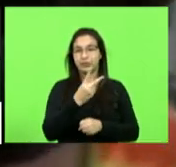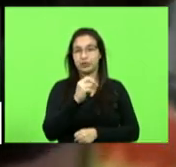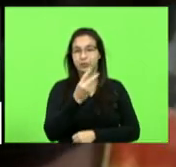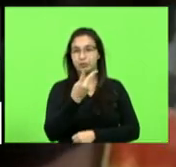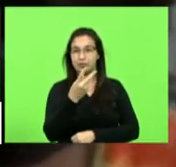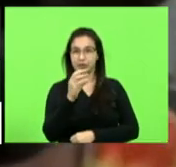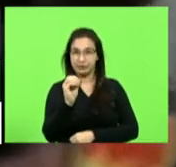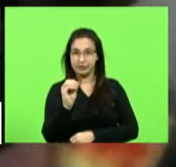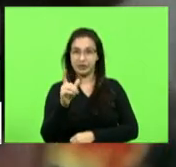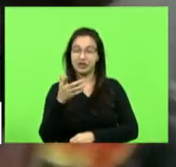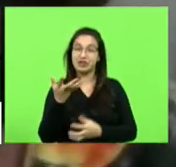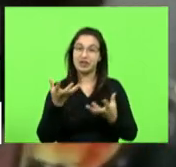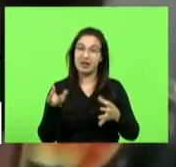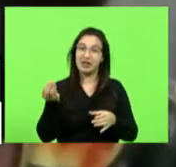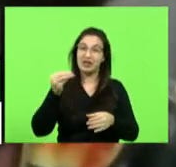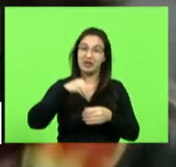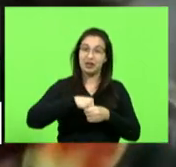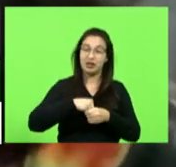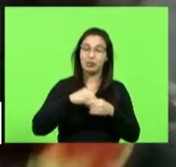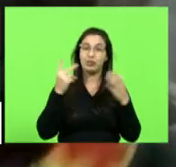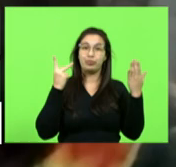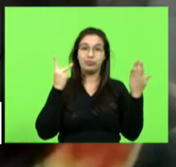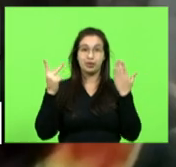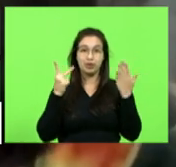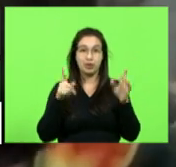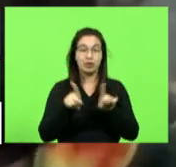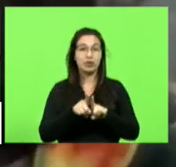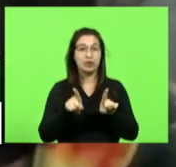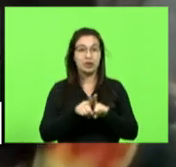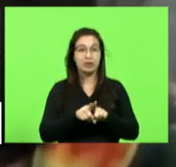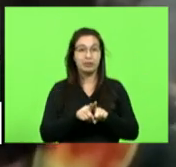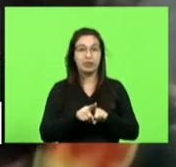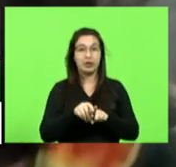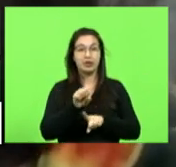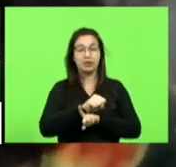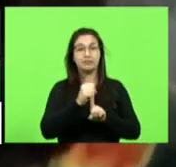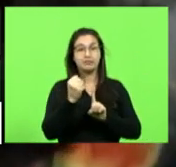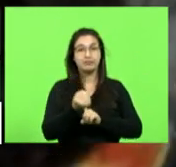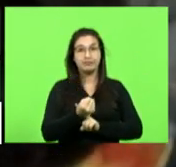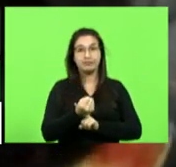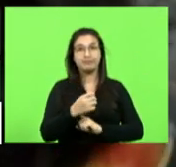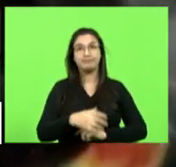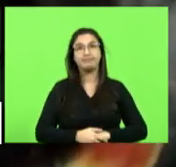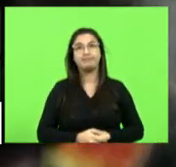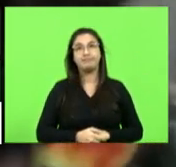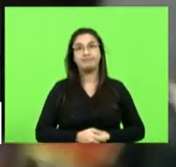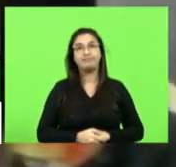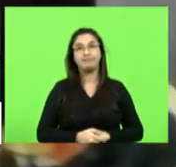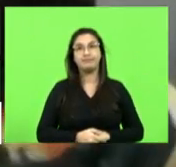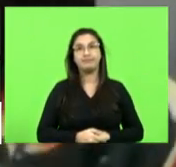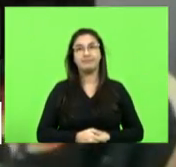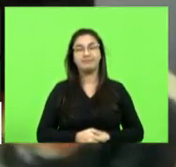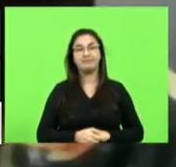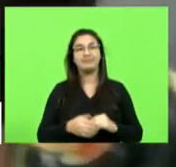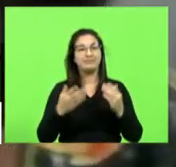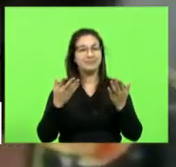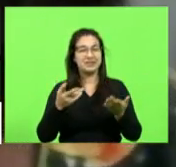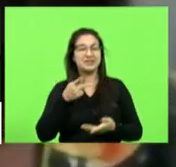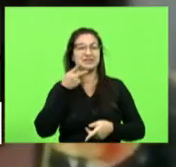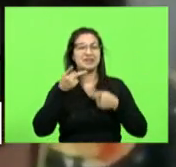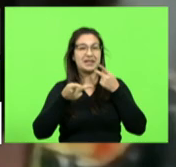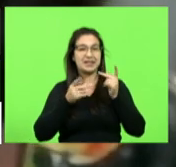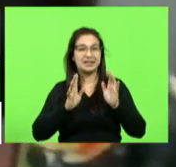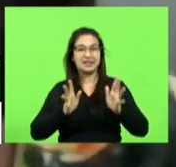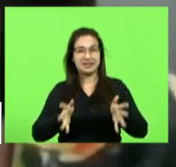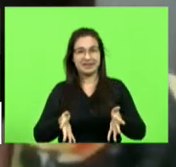incluir o serviço social e a psicologia no novo Fundeb. O Celso Tondi recuperou um pouco dessa história,